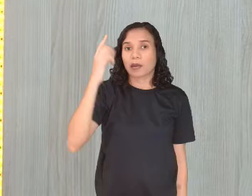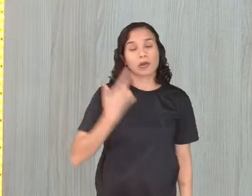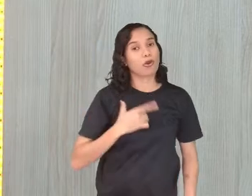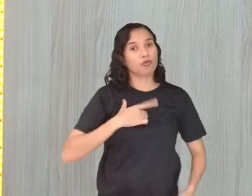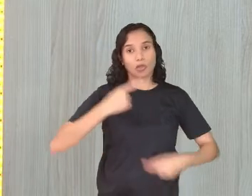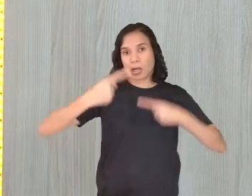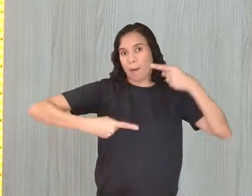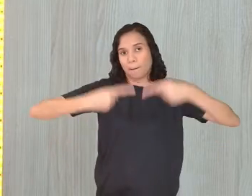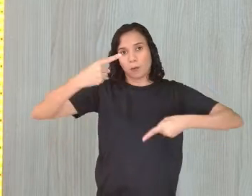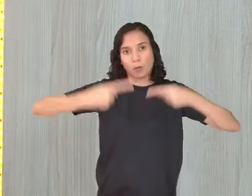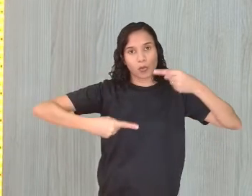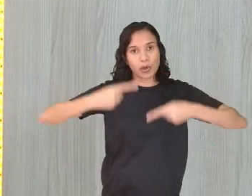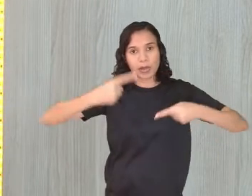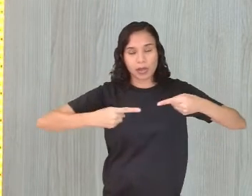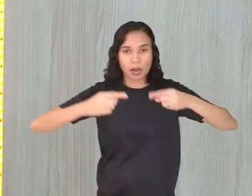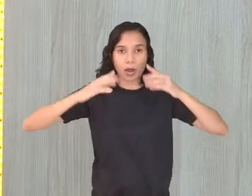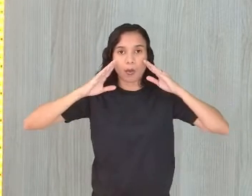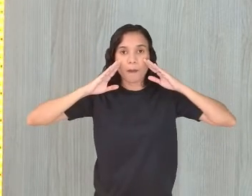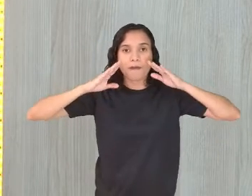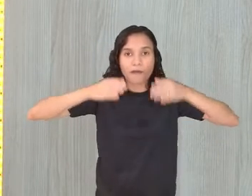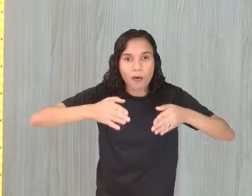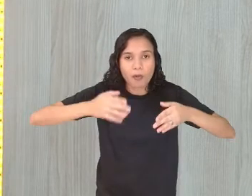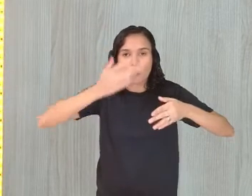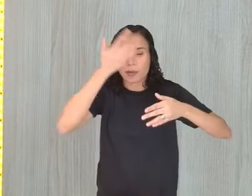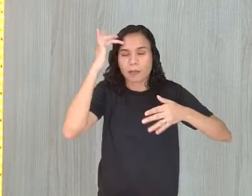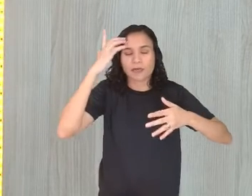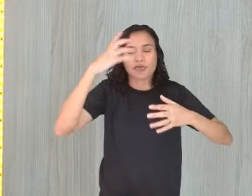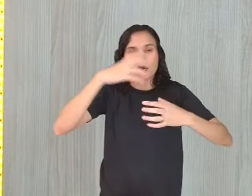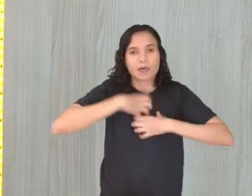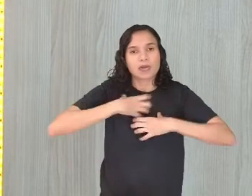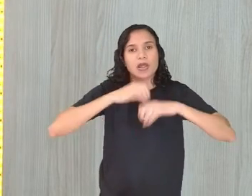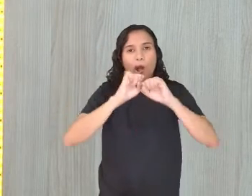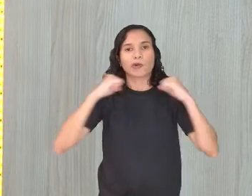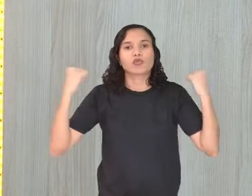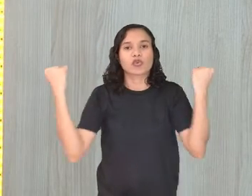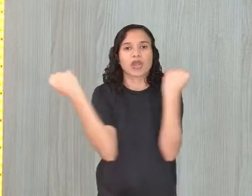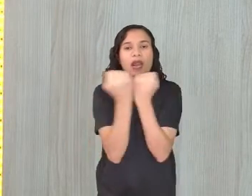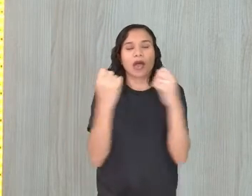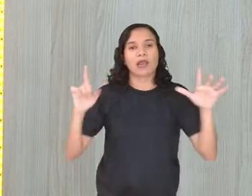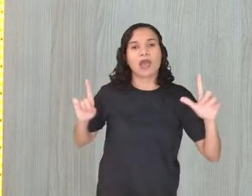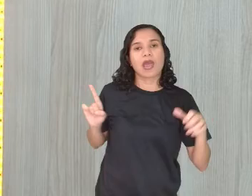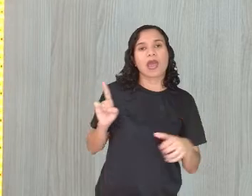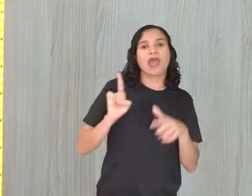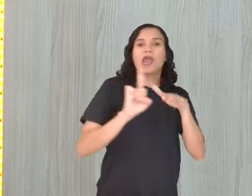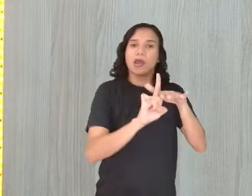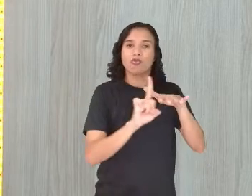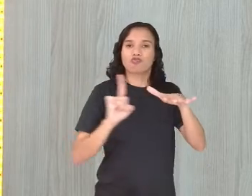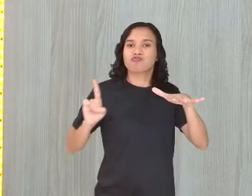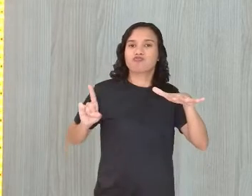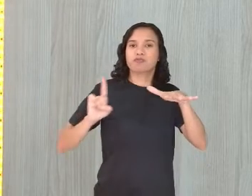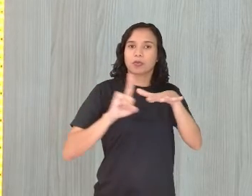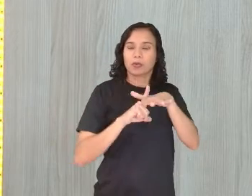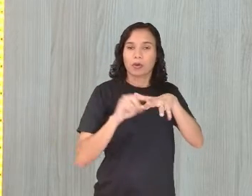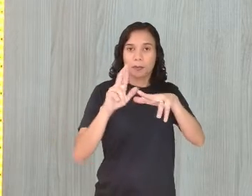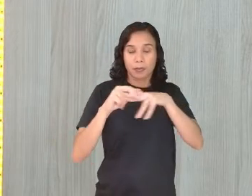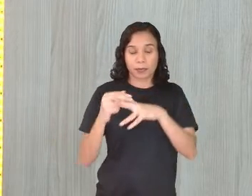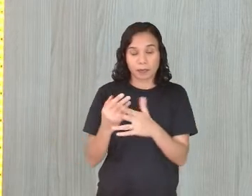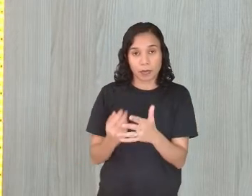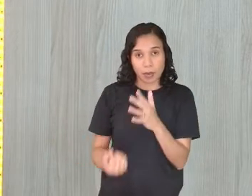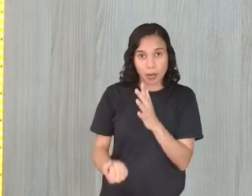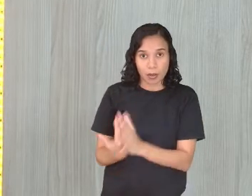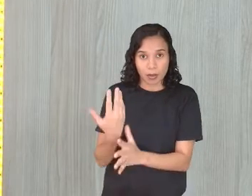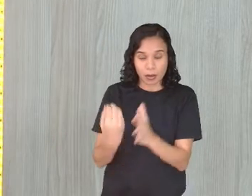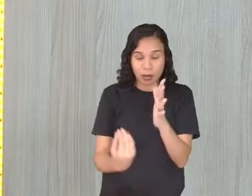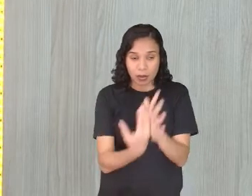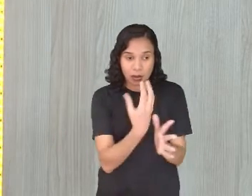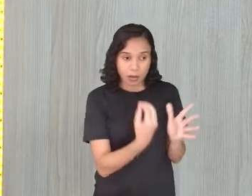política voltada para o bem-estar social do escravo. Então, por exemplo, vai surgir nas principais cidades as